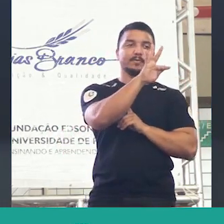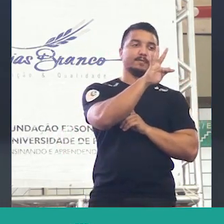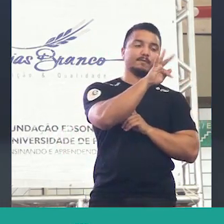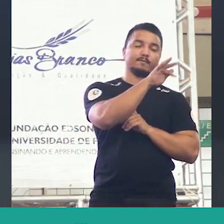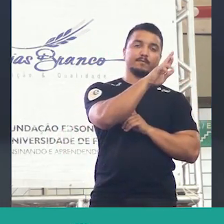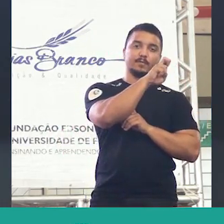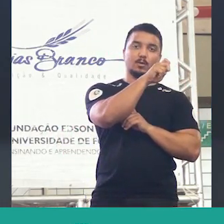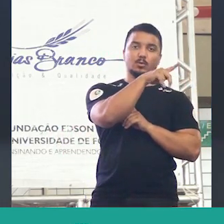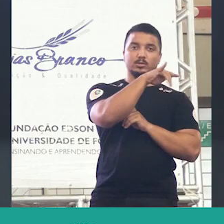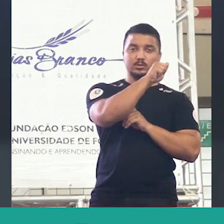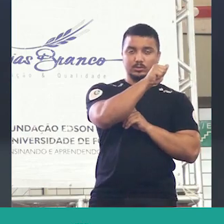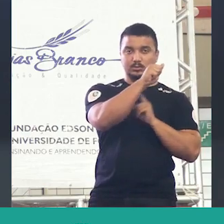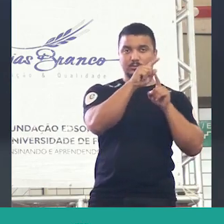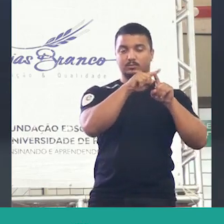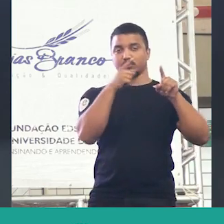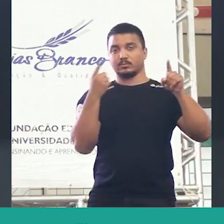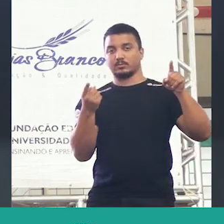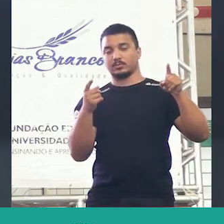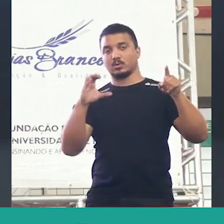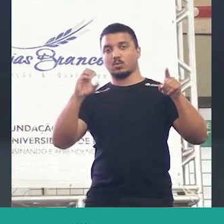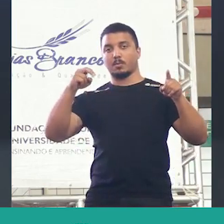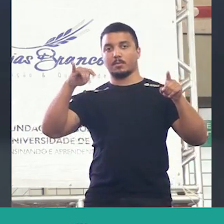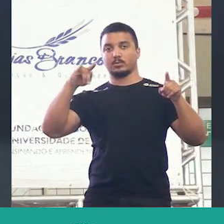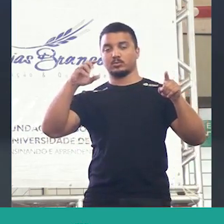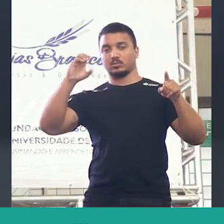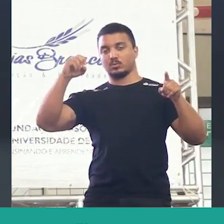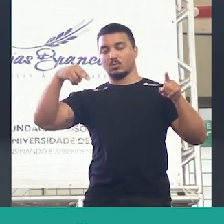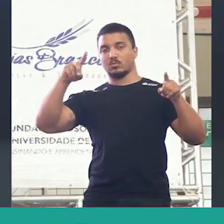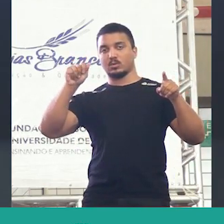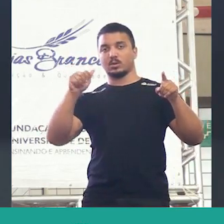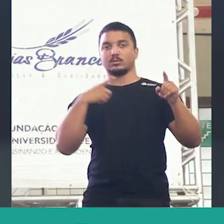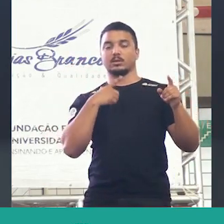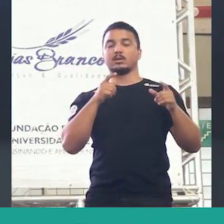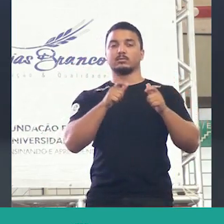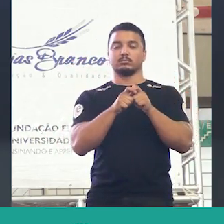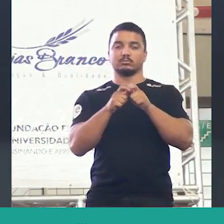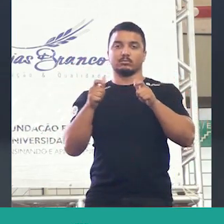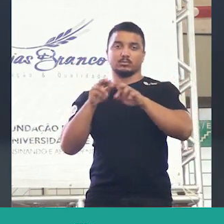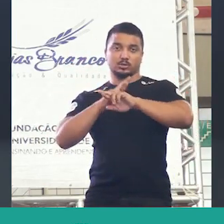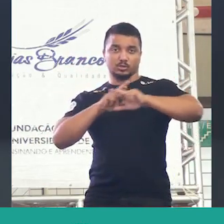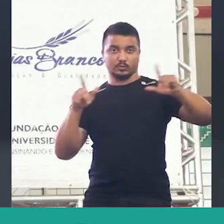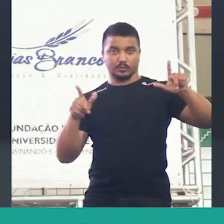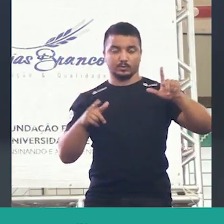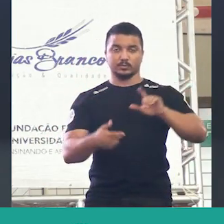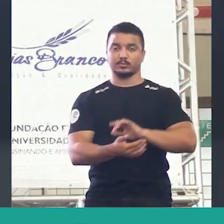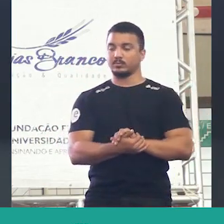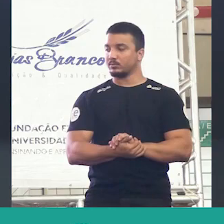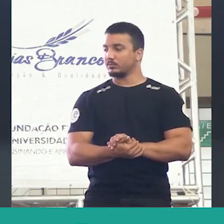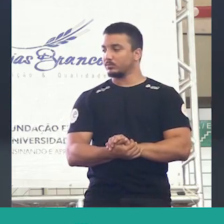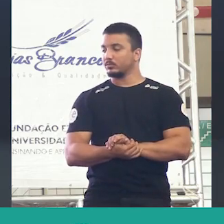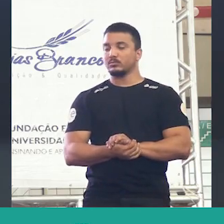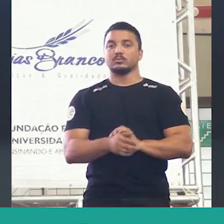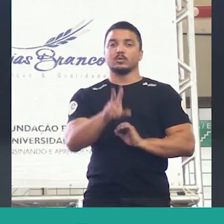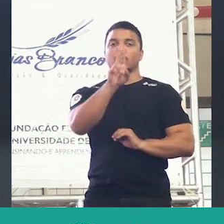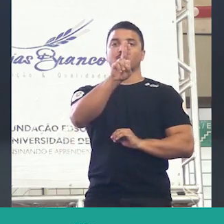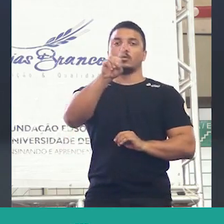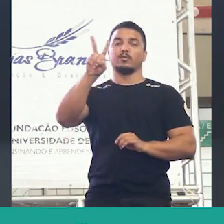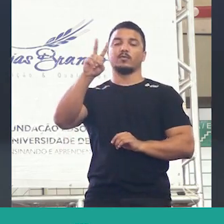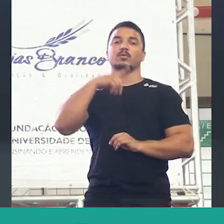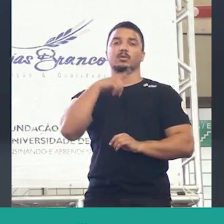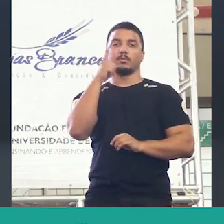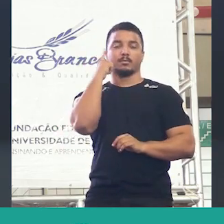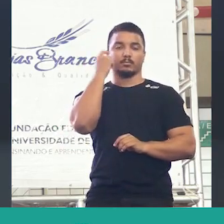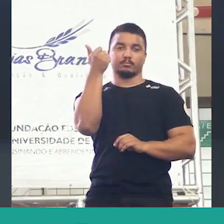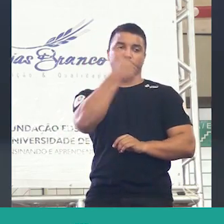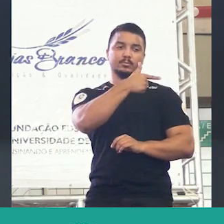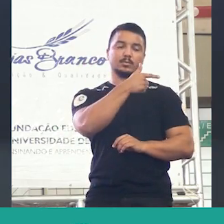de onda são grandezas inversamente. Então, bora lá. Ultravioleta tem uma frequência acima de quem, pessoal?